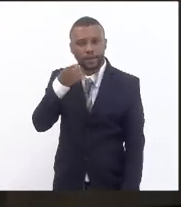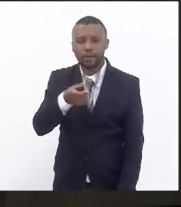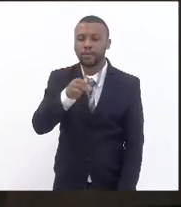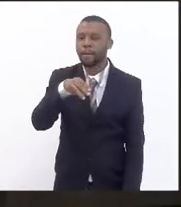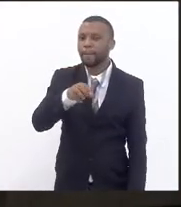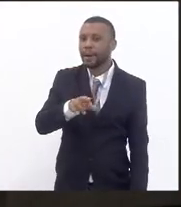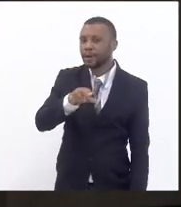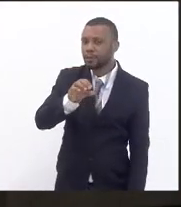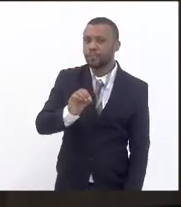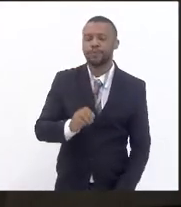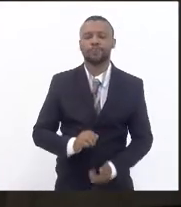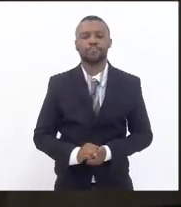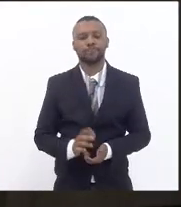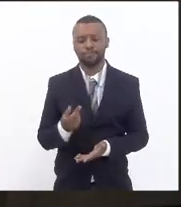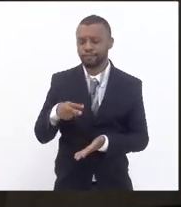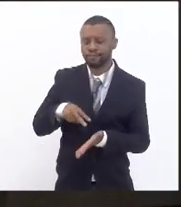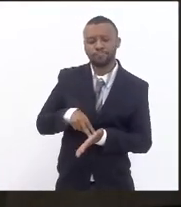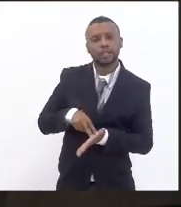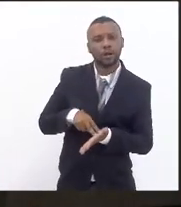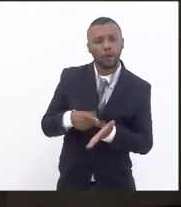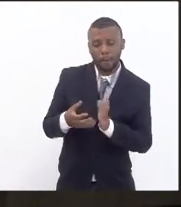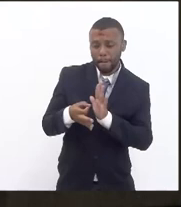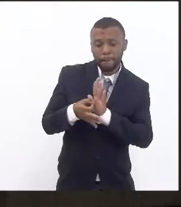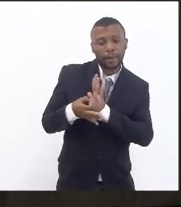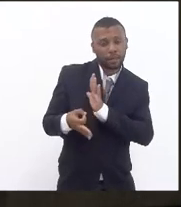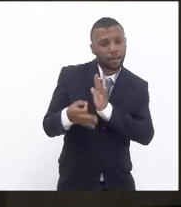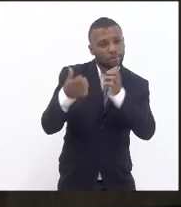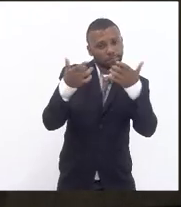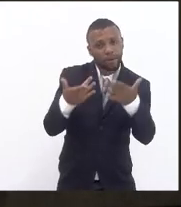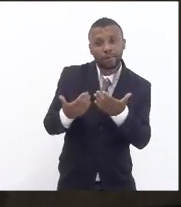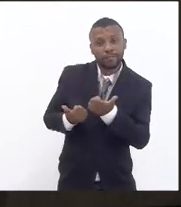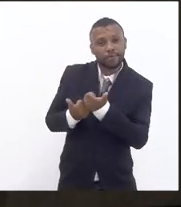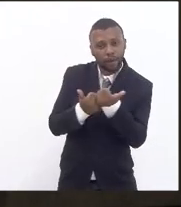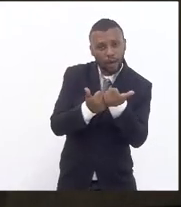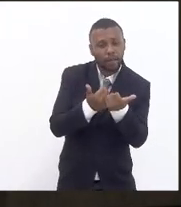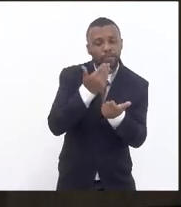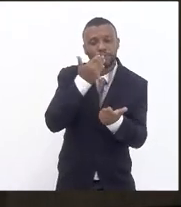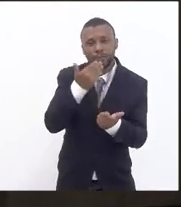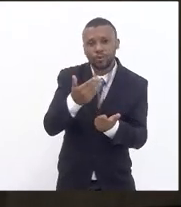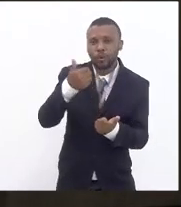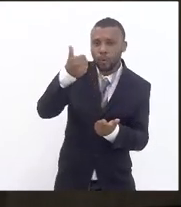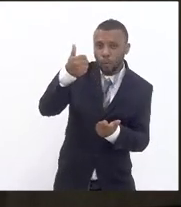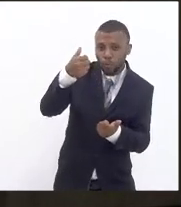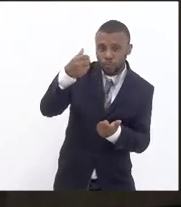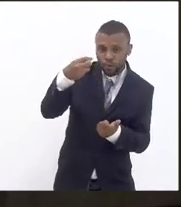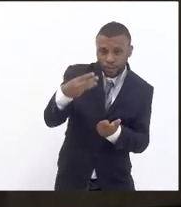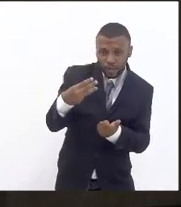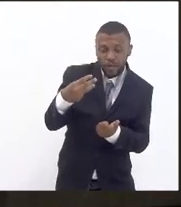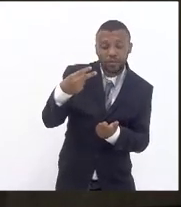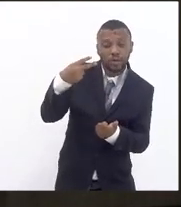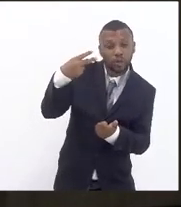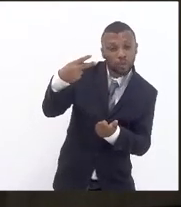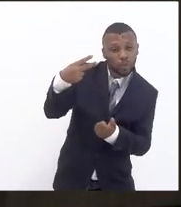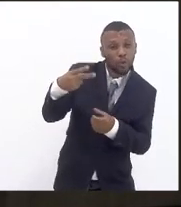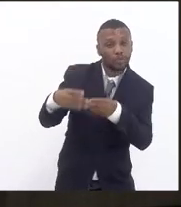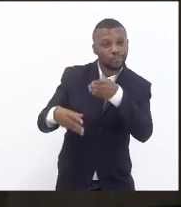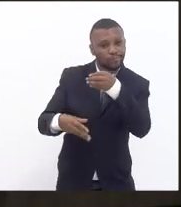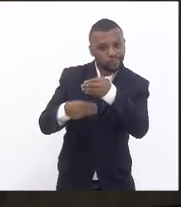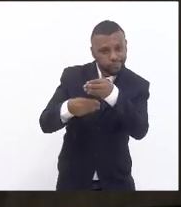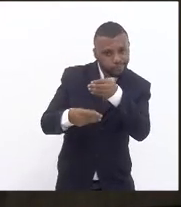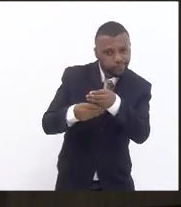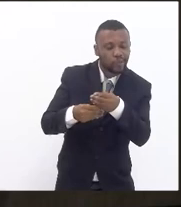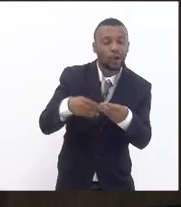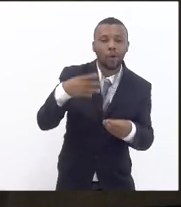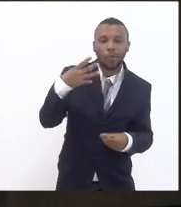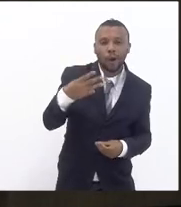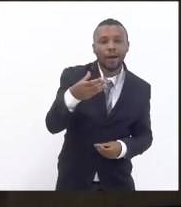presidente, parecer é favorável às emendas 1 e 3, favorável com subemenda à emenda 2, favorável com subemenda aglutinativa às emendas